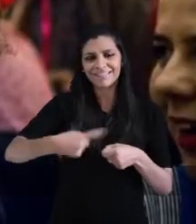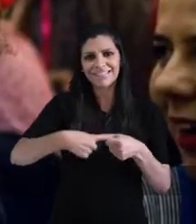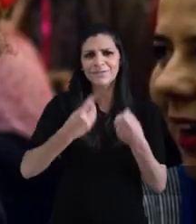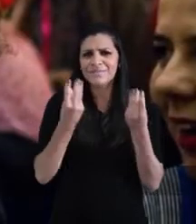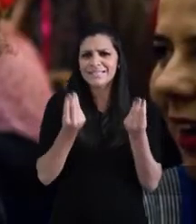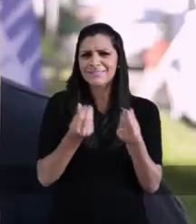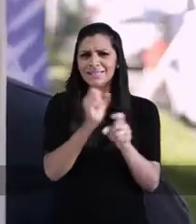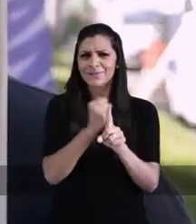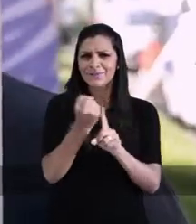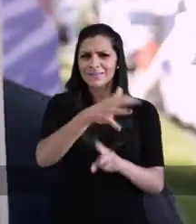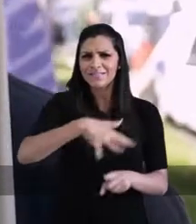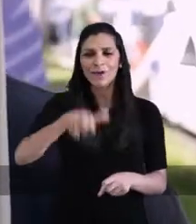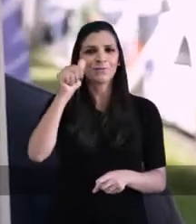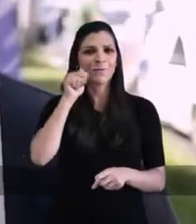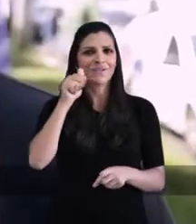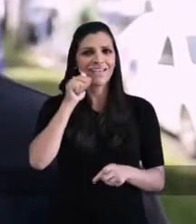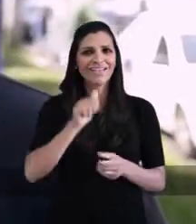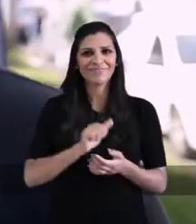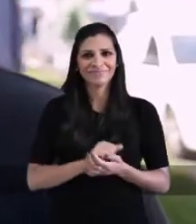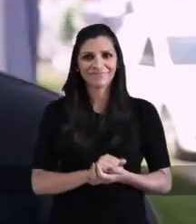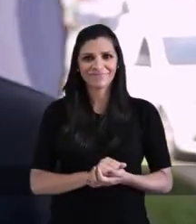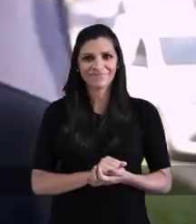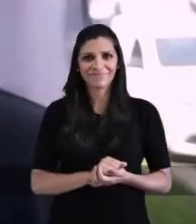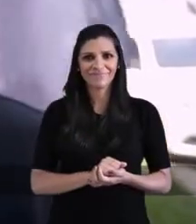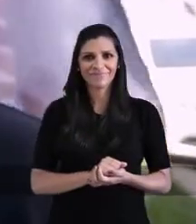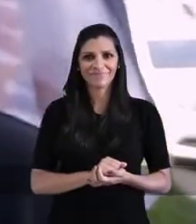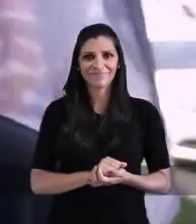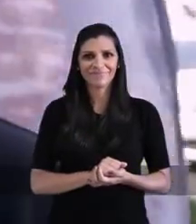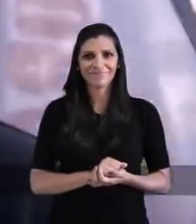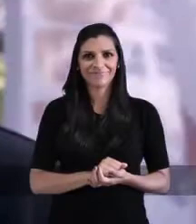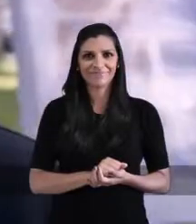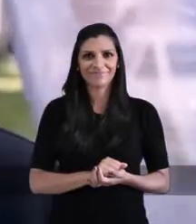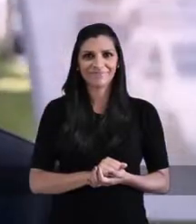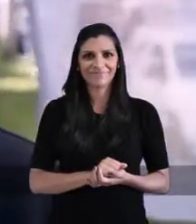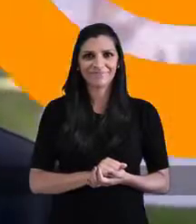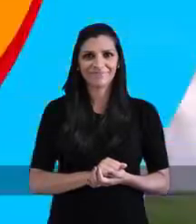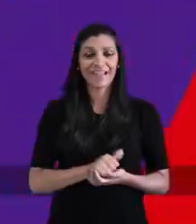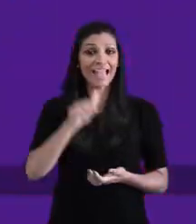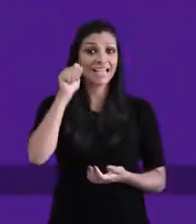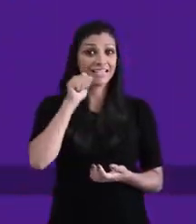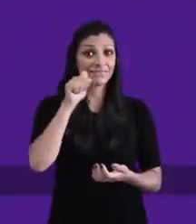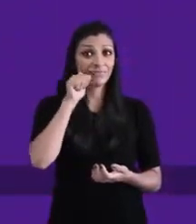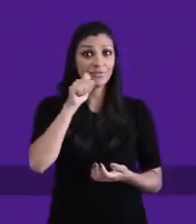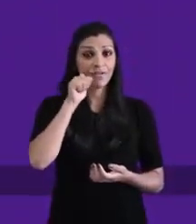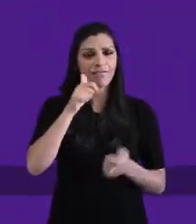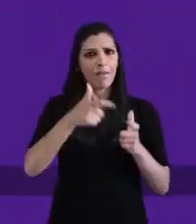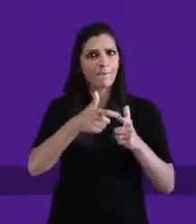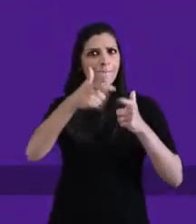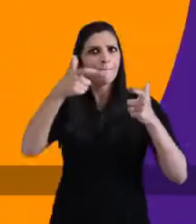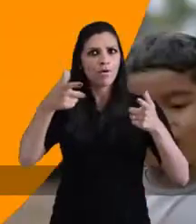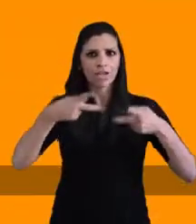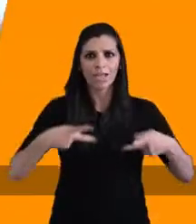nos braços. Para gerenciar essa cidade com a sensibilidade social de uma mulher.